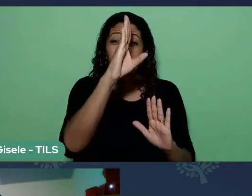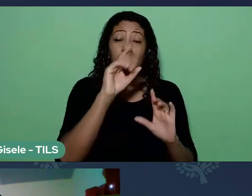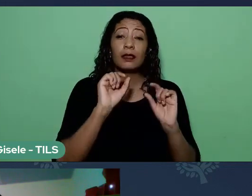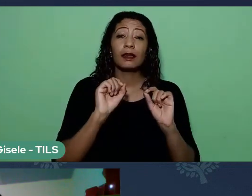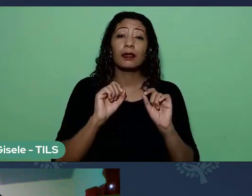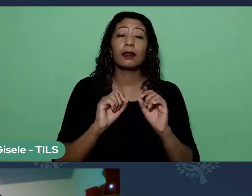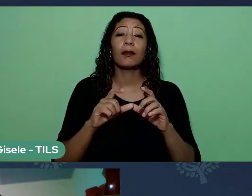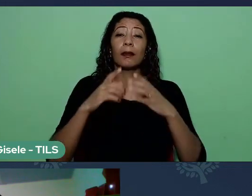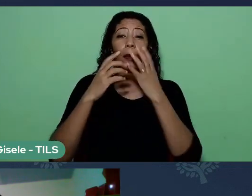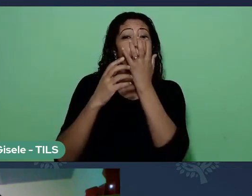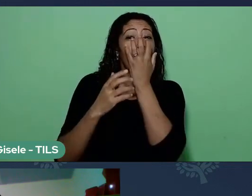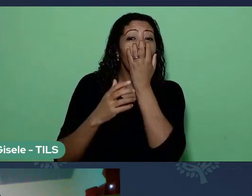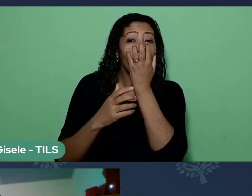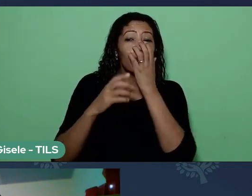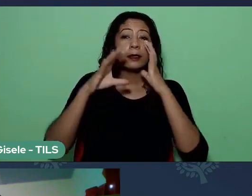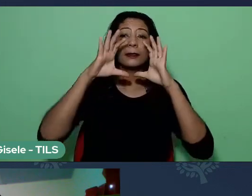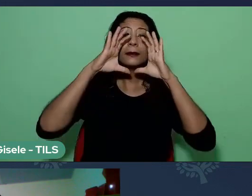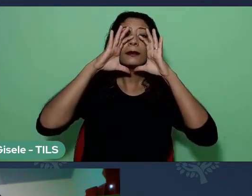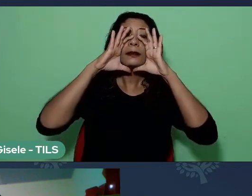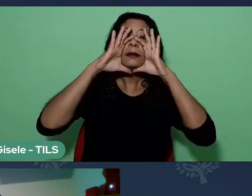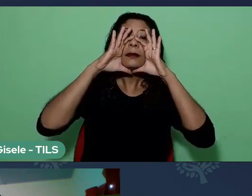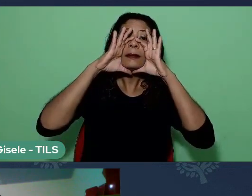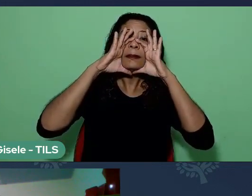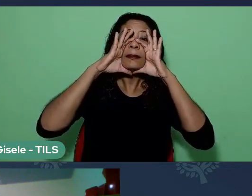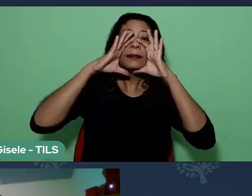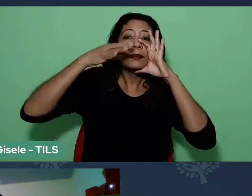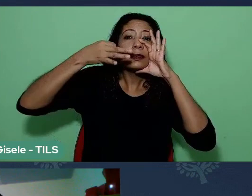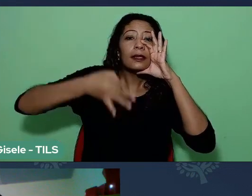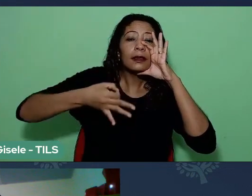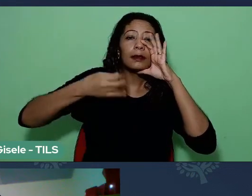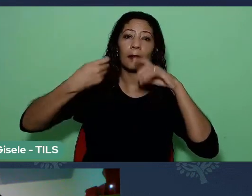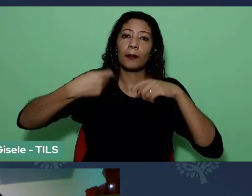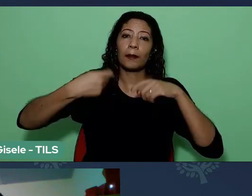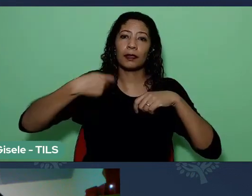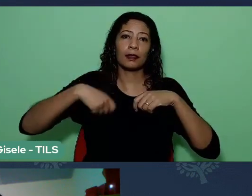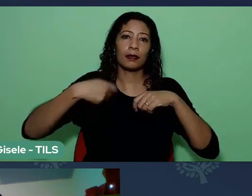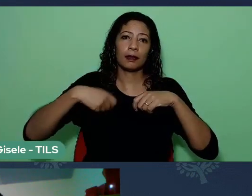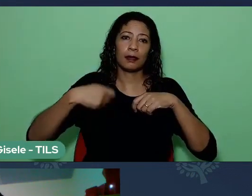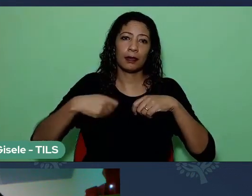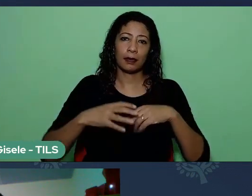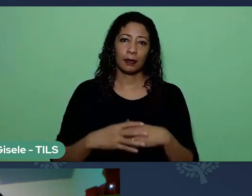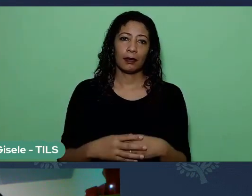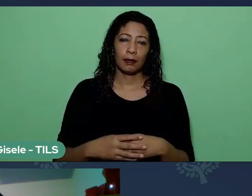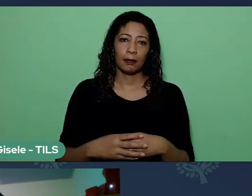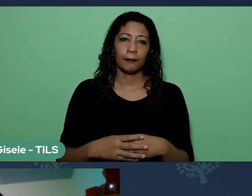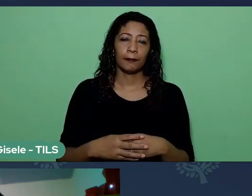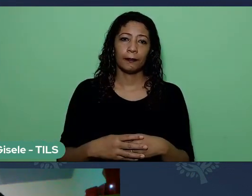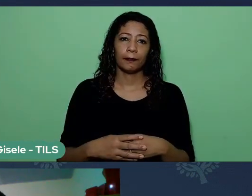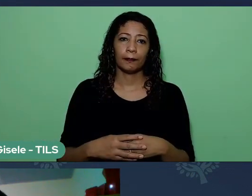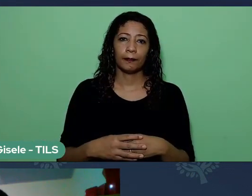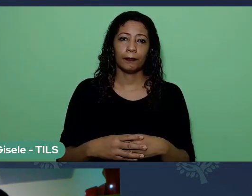ser muito bem adaptada. Senão, essa máscara não serve, esse espaçador não serve.